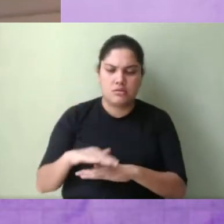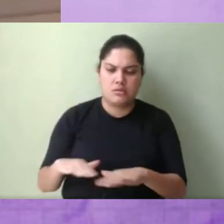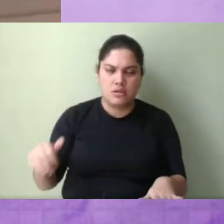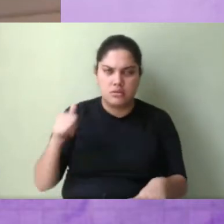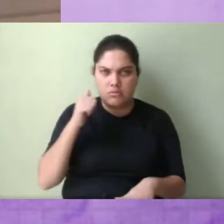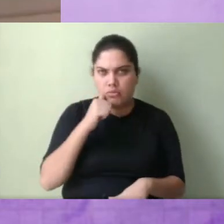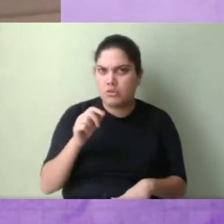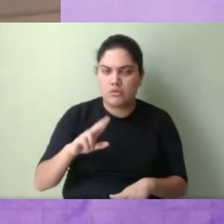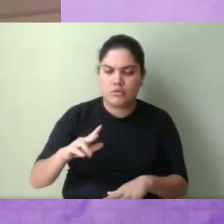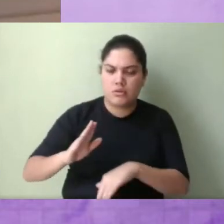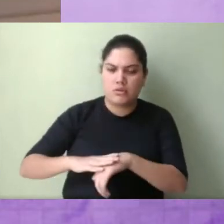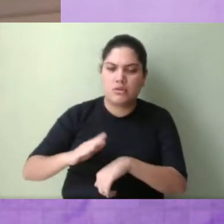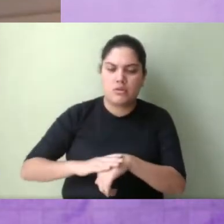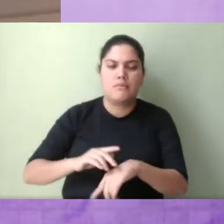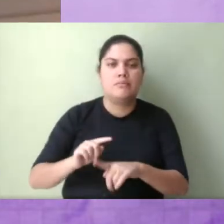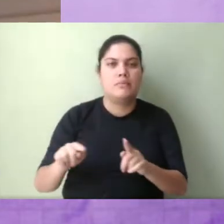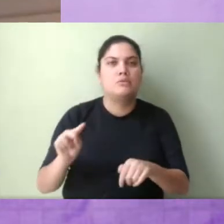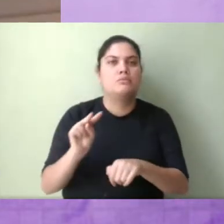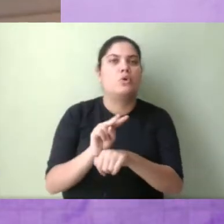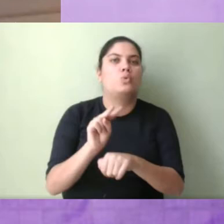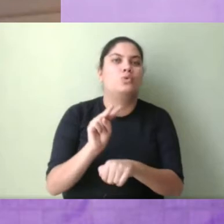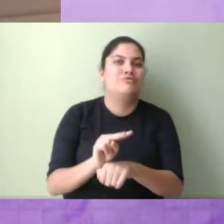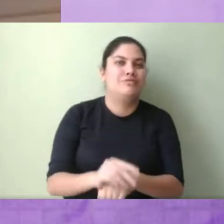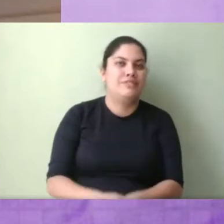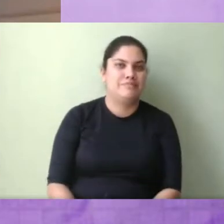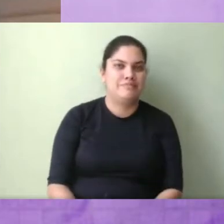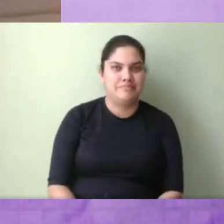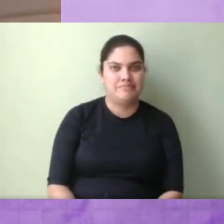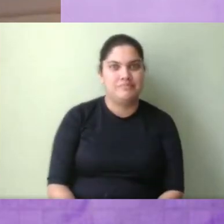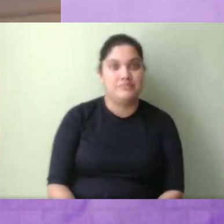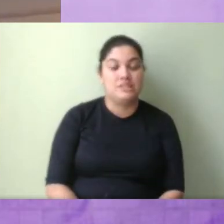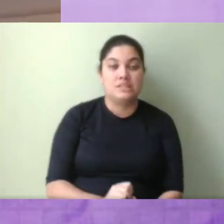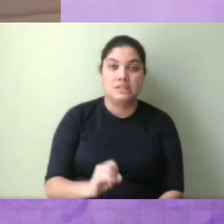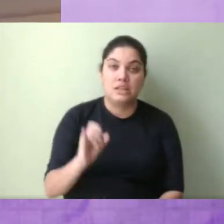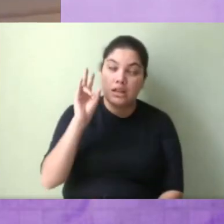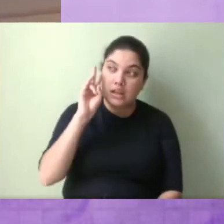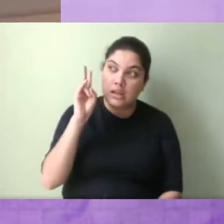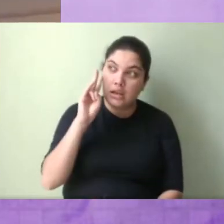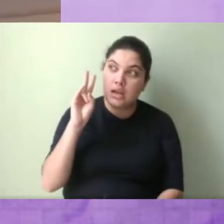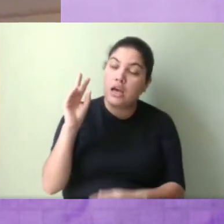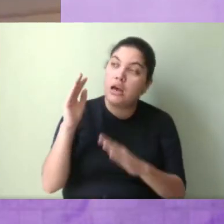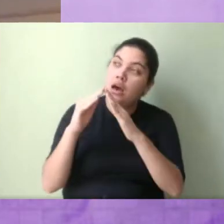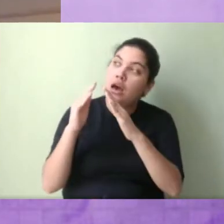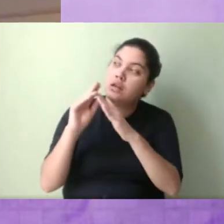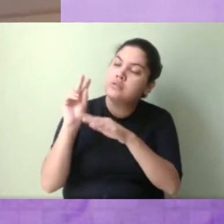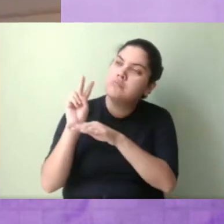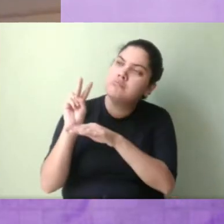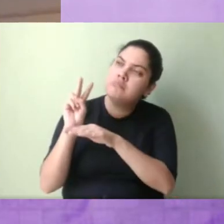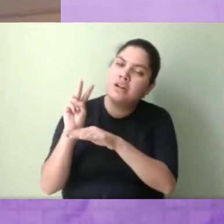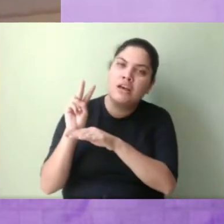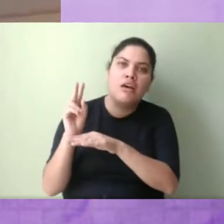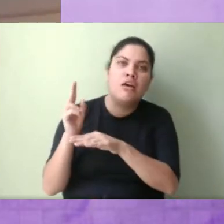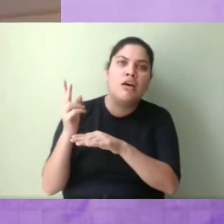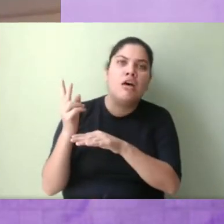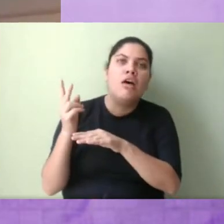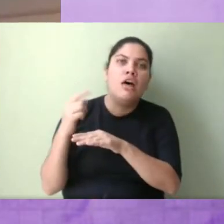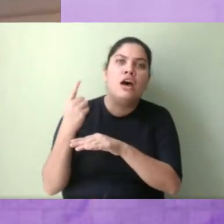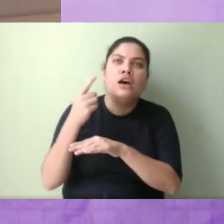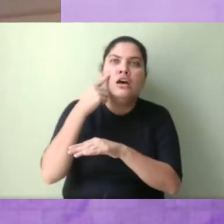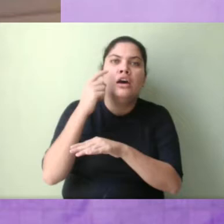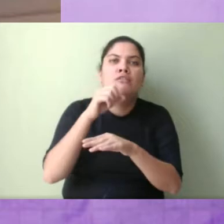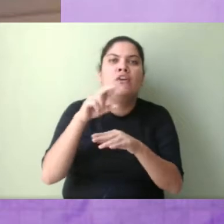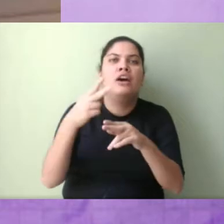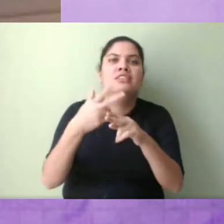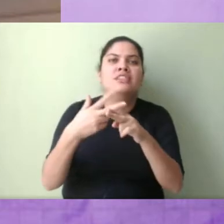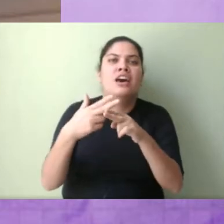de comidinha, de escolinha, de mamãe. As nossas brincadeiras não são para autonomia. Nossas brincadeiras são